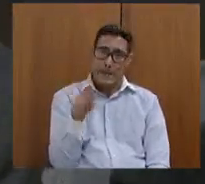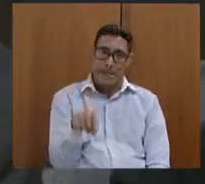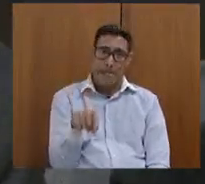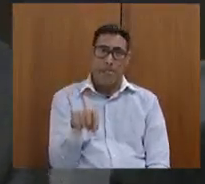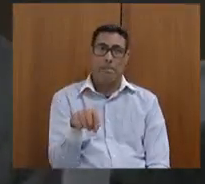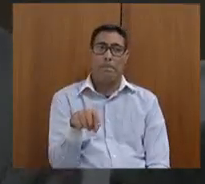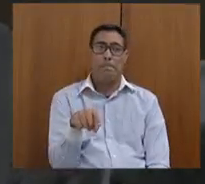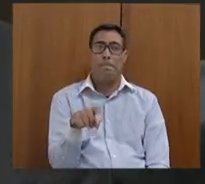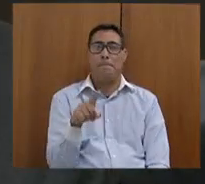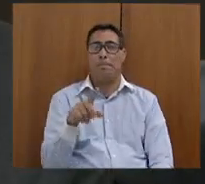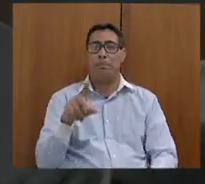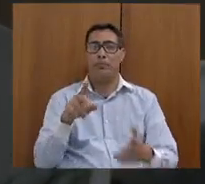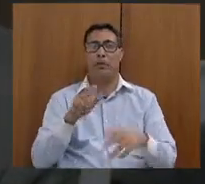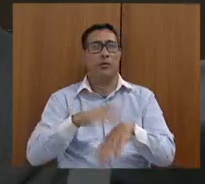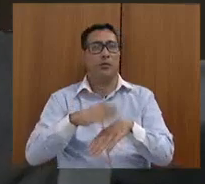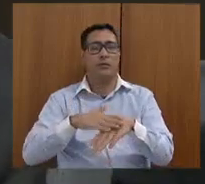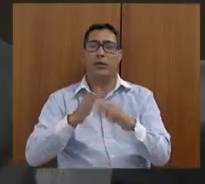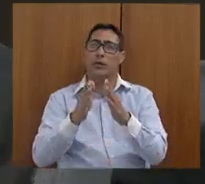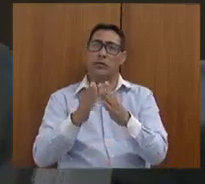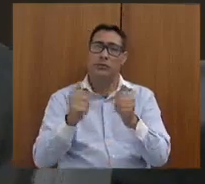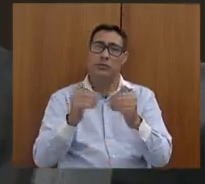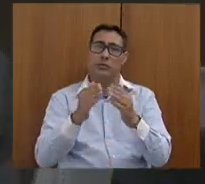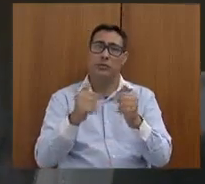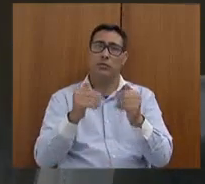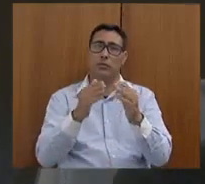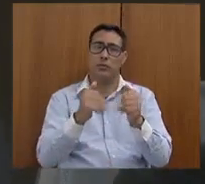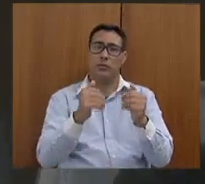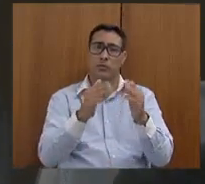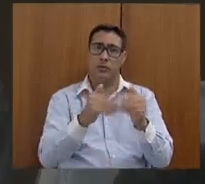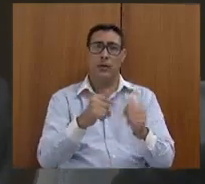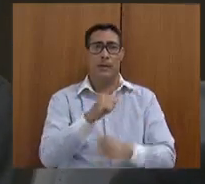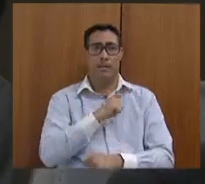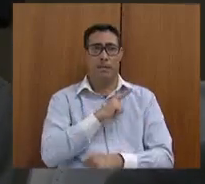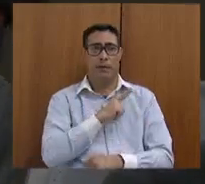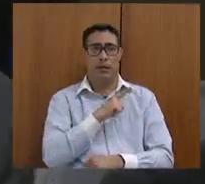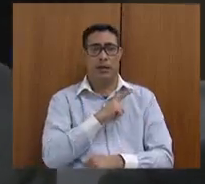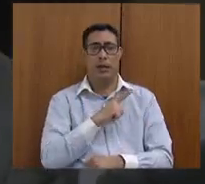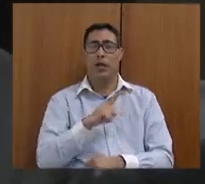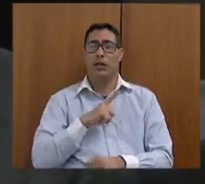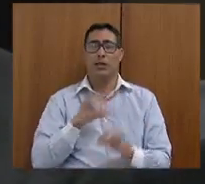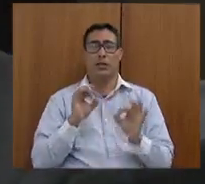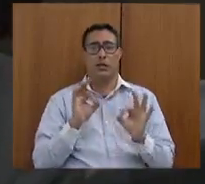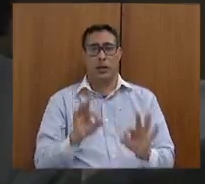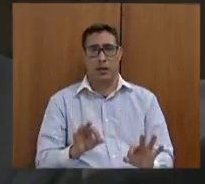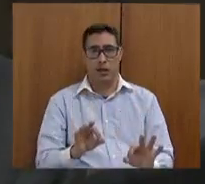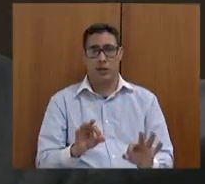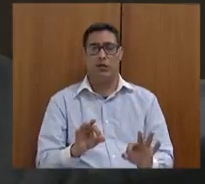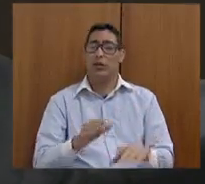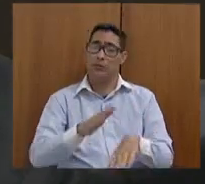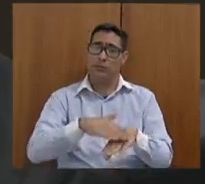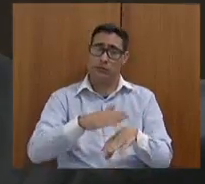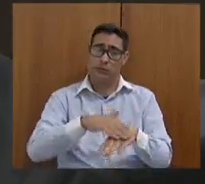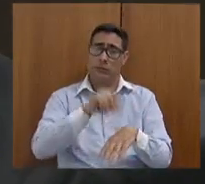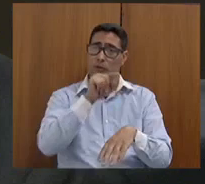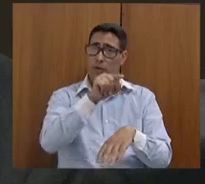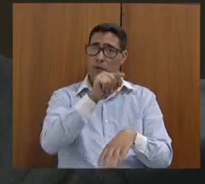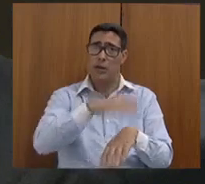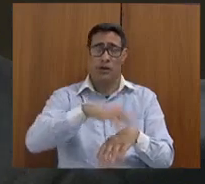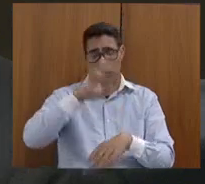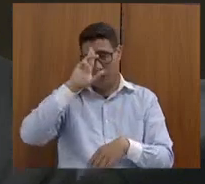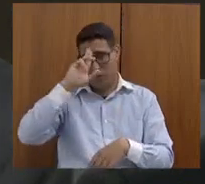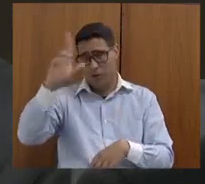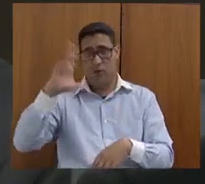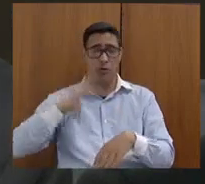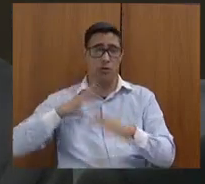é o reforço nesse pedido nesse olhar e eu tenho certeza que o senhor como já foi diretor